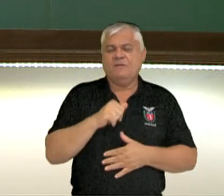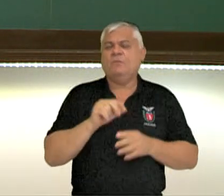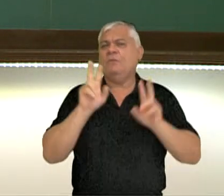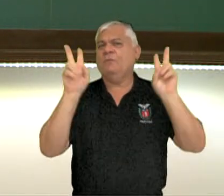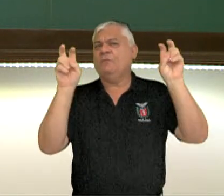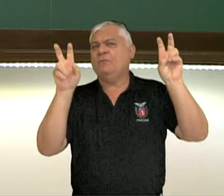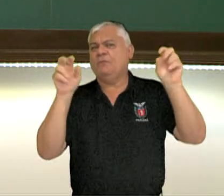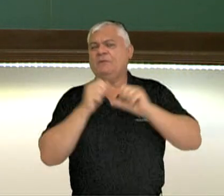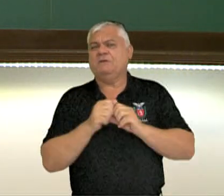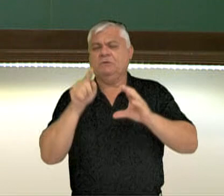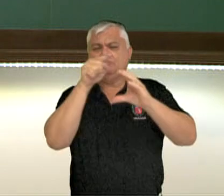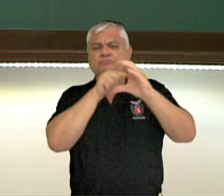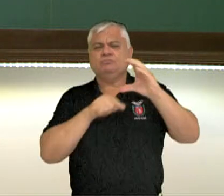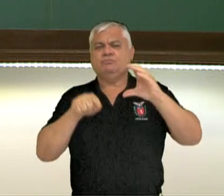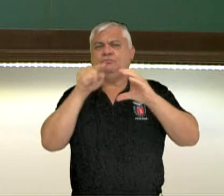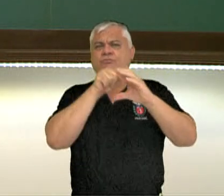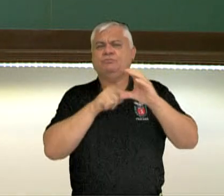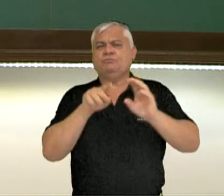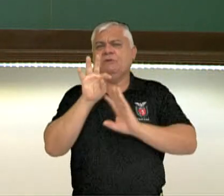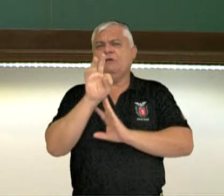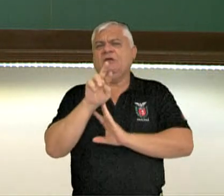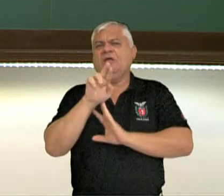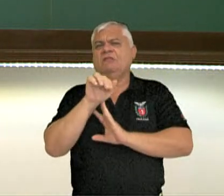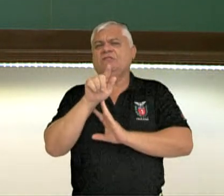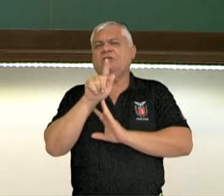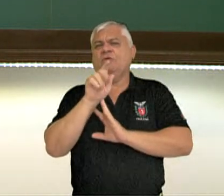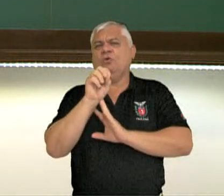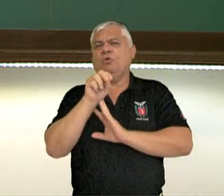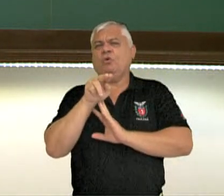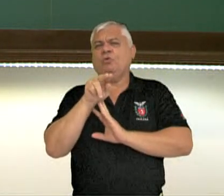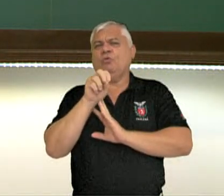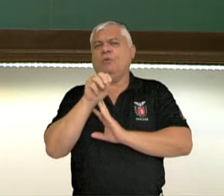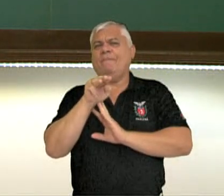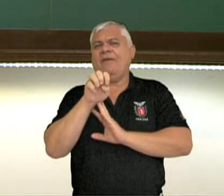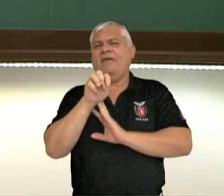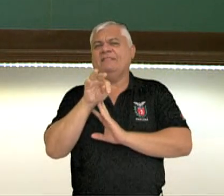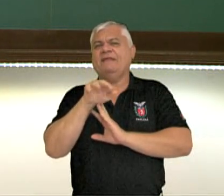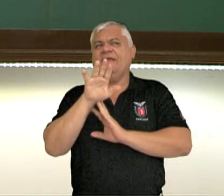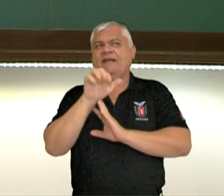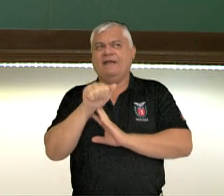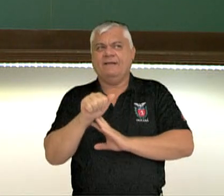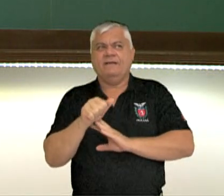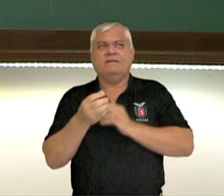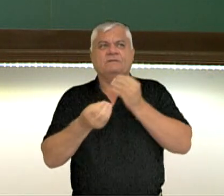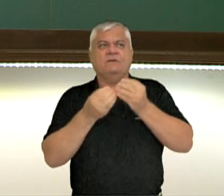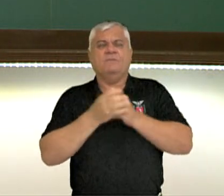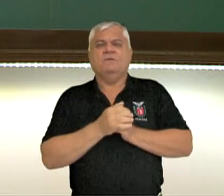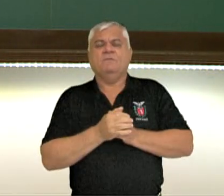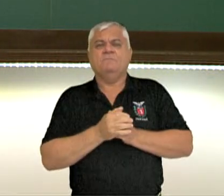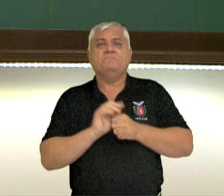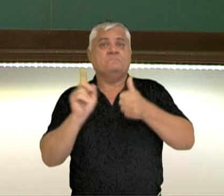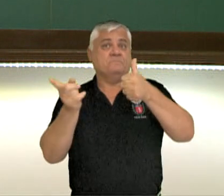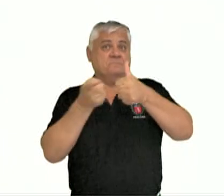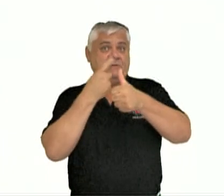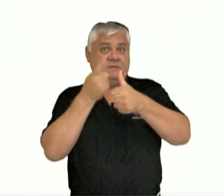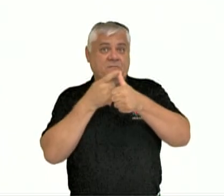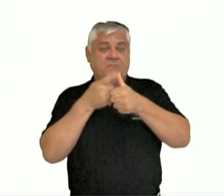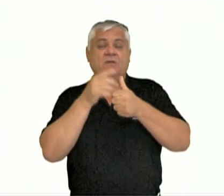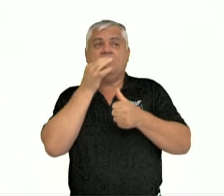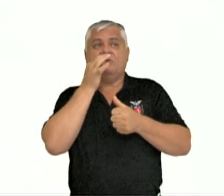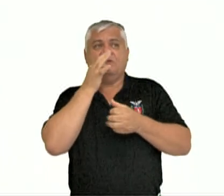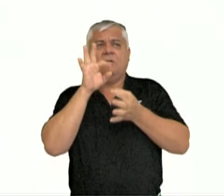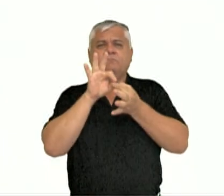sobre a circunferência trigonométrica com reduções de ângulos ao primeiro quadrante, comprimento de